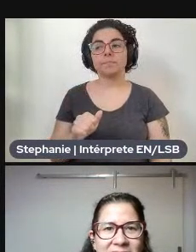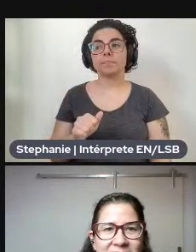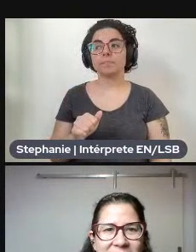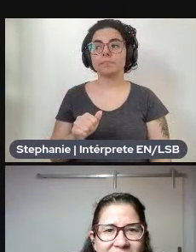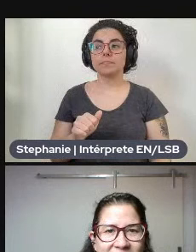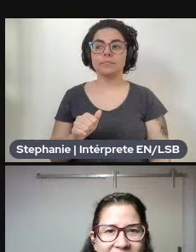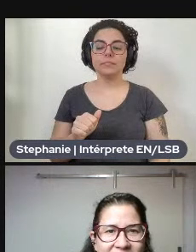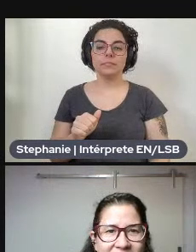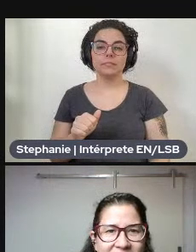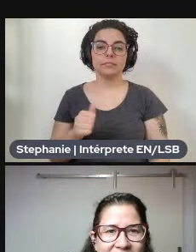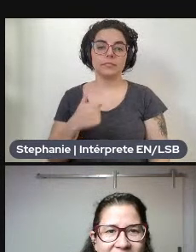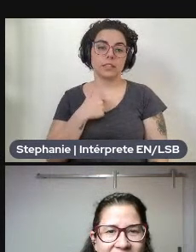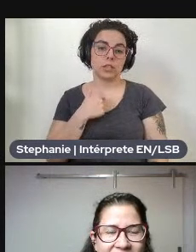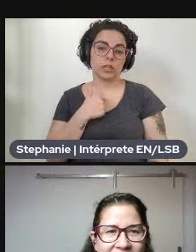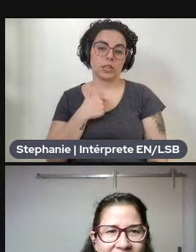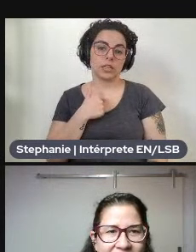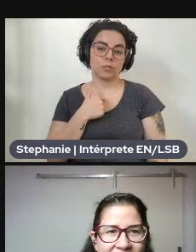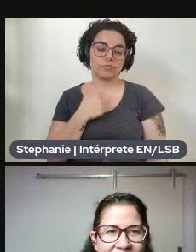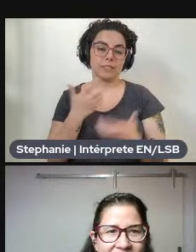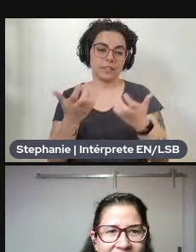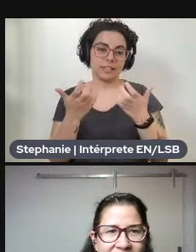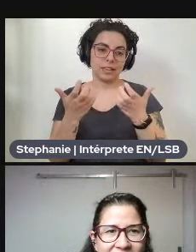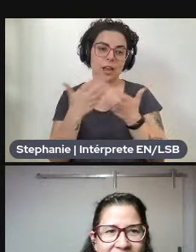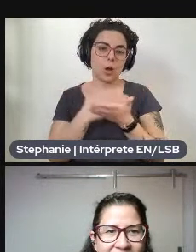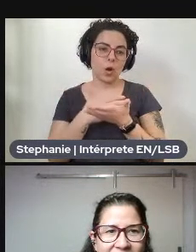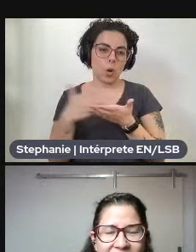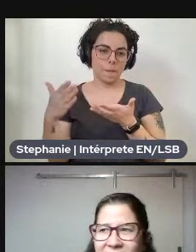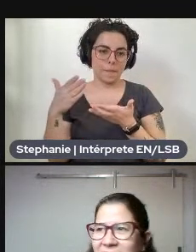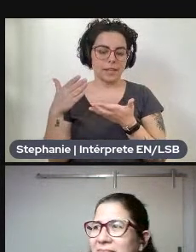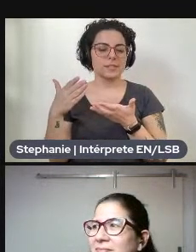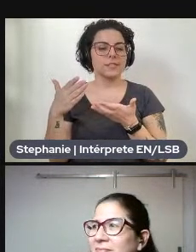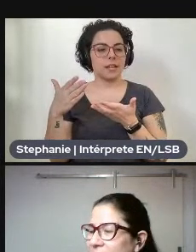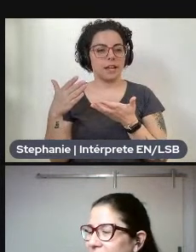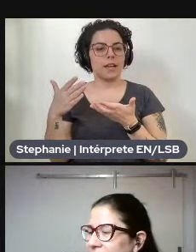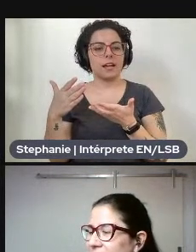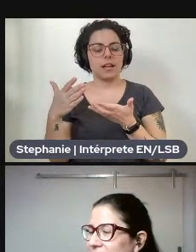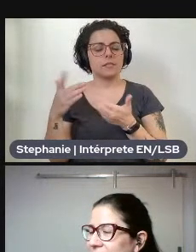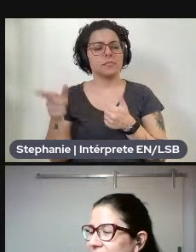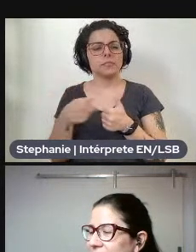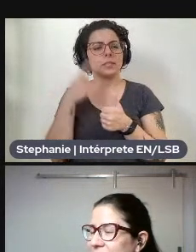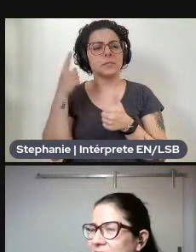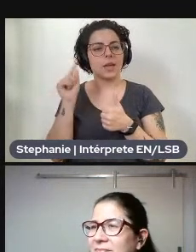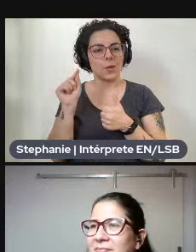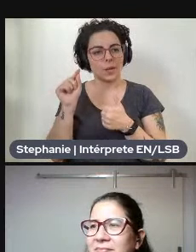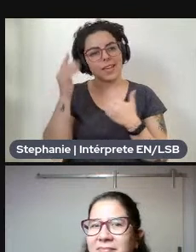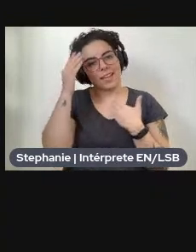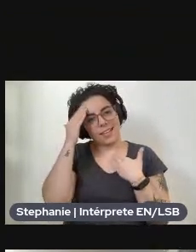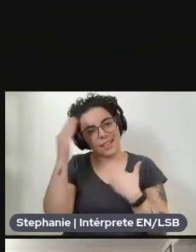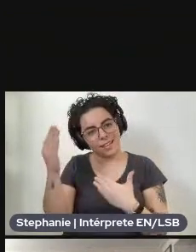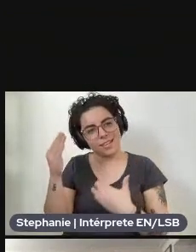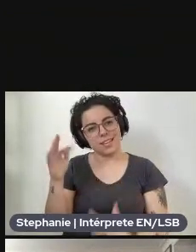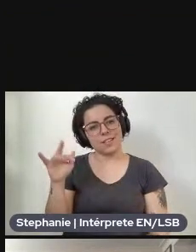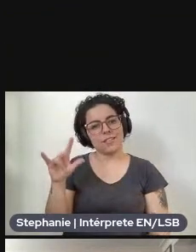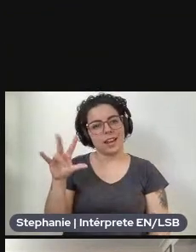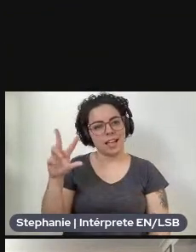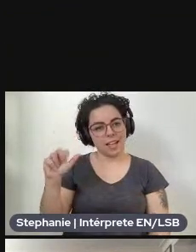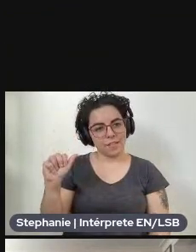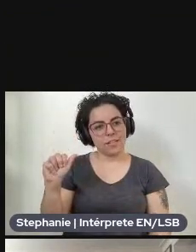Eu queria começar precisamente por agradecer à Flávia, ao grupo